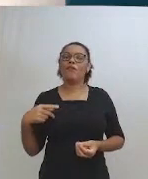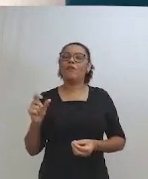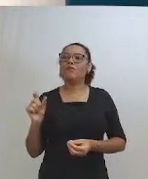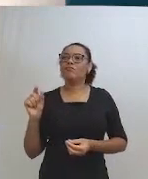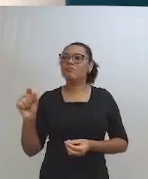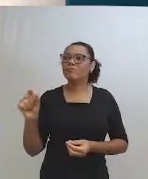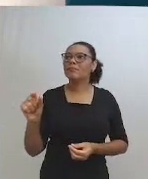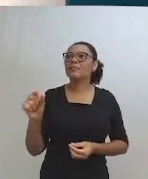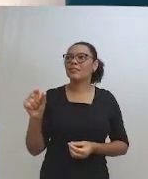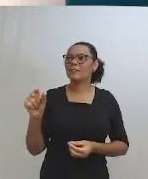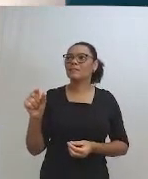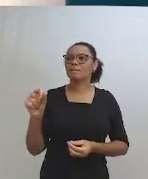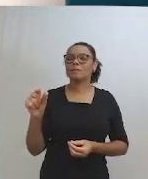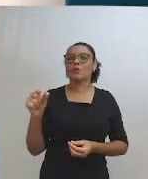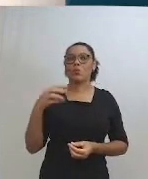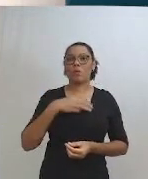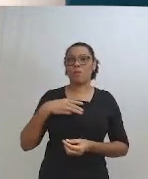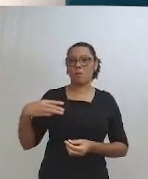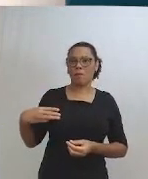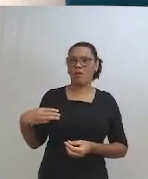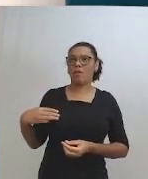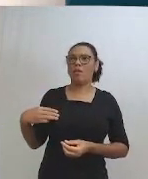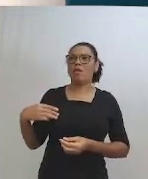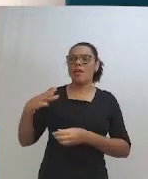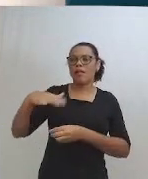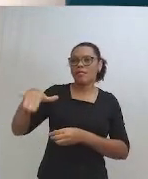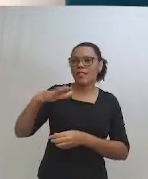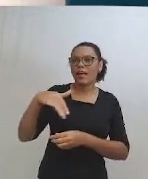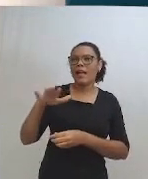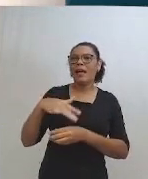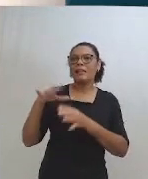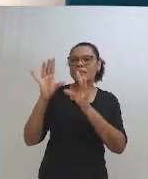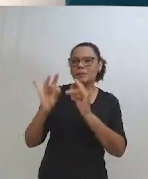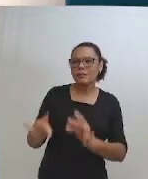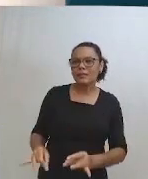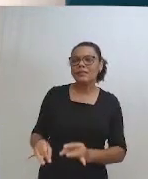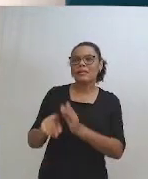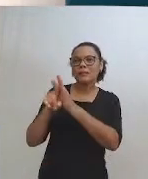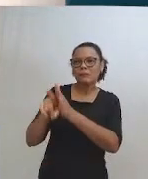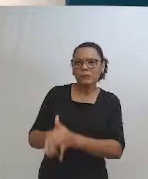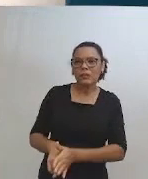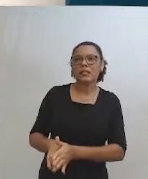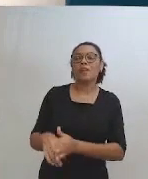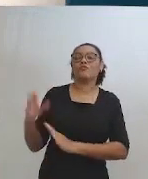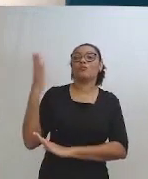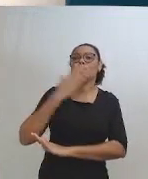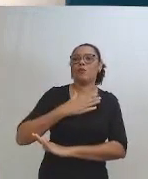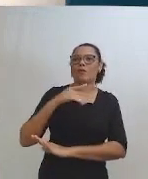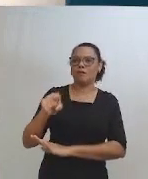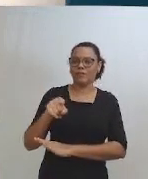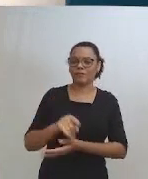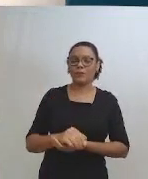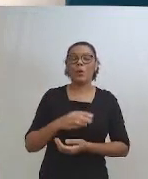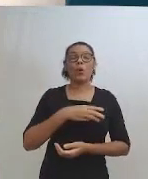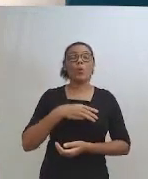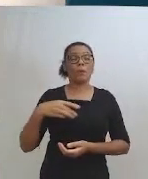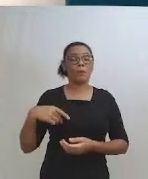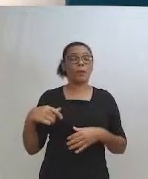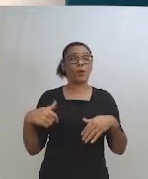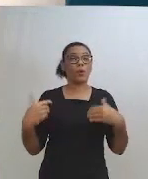do Ministério Público. Então, naquela oportunidade, o Ministério Público, quando da presidência